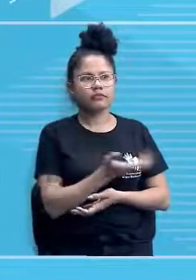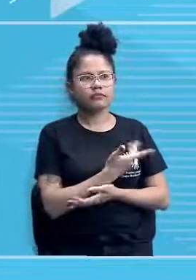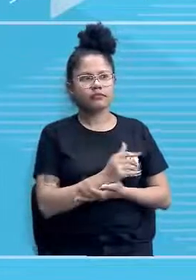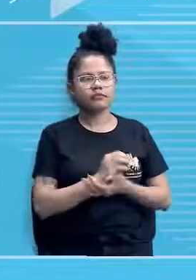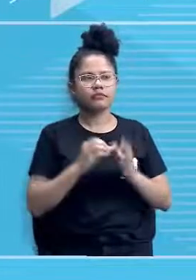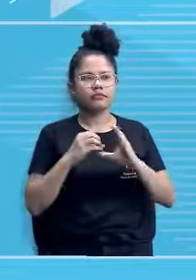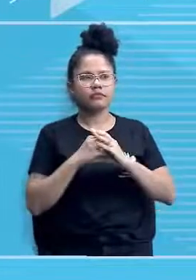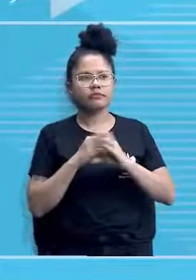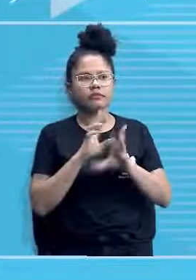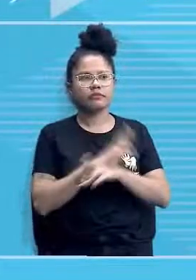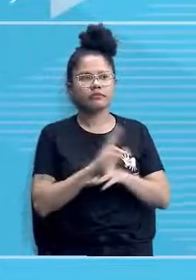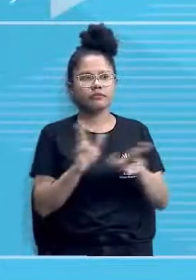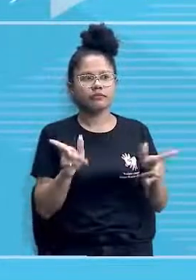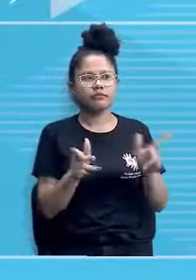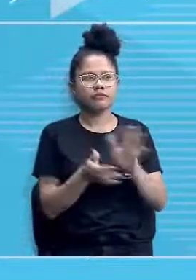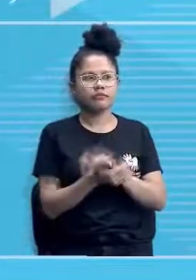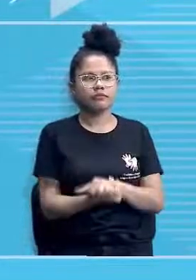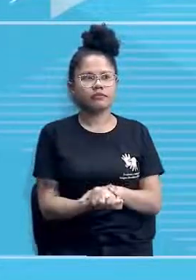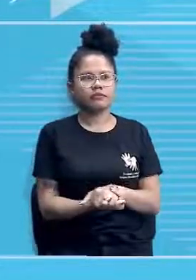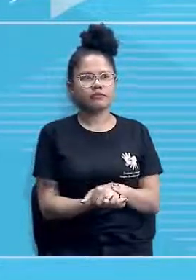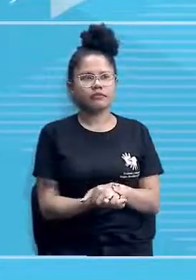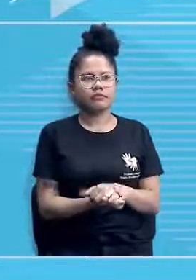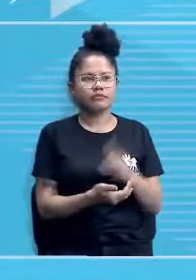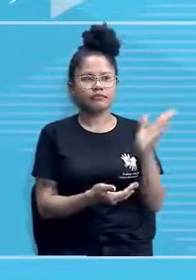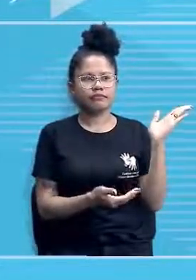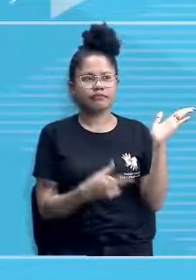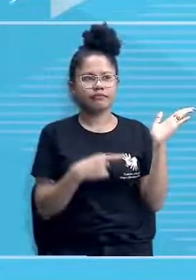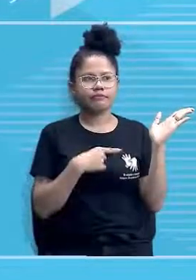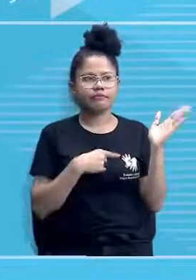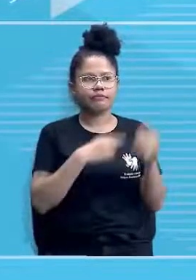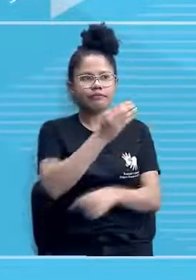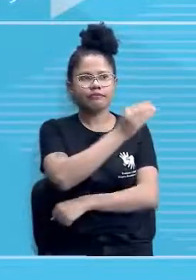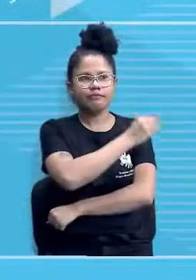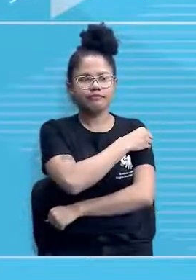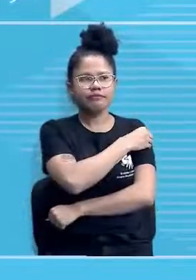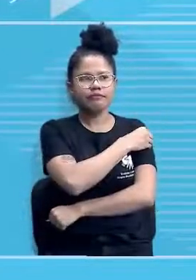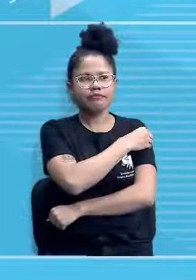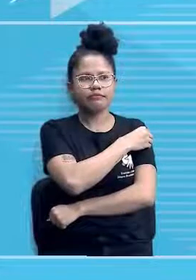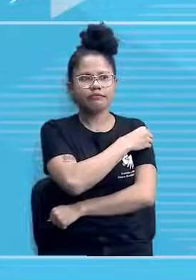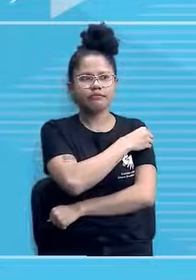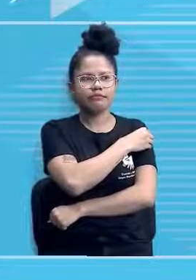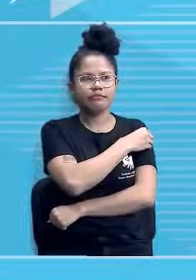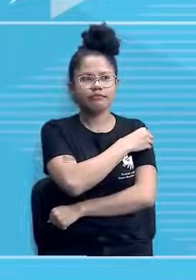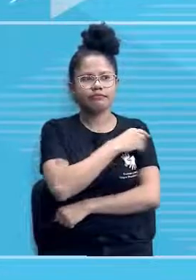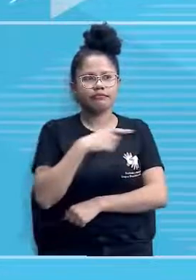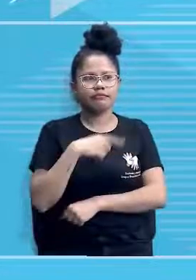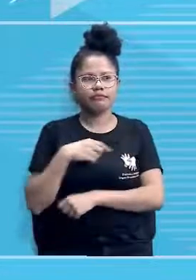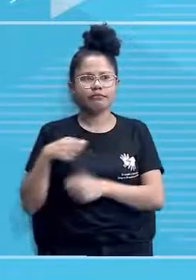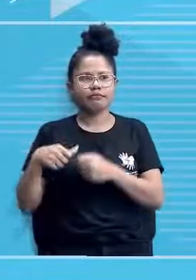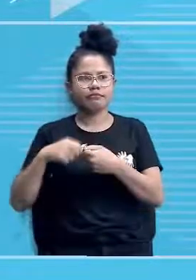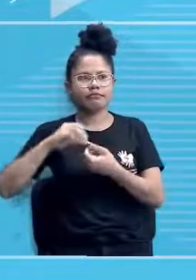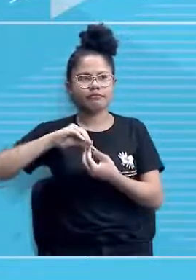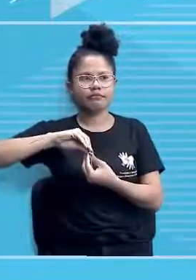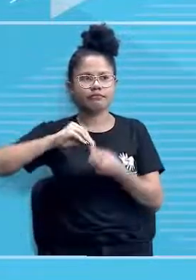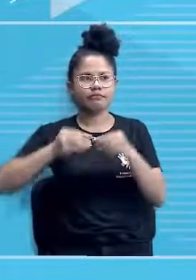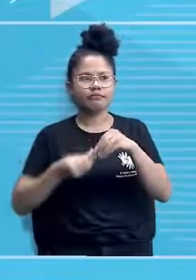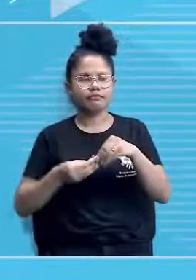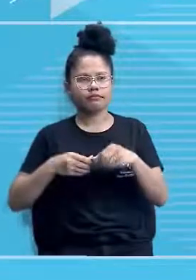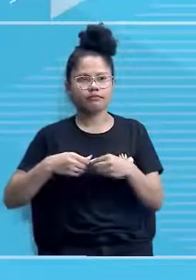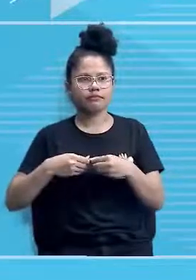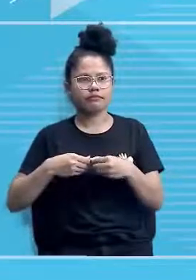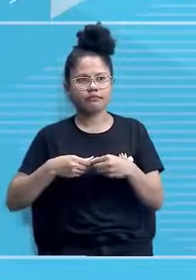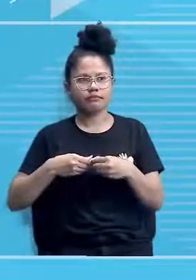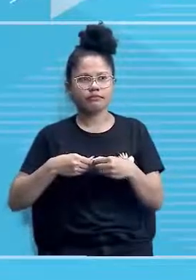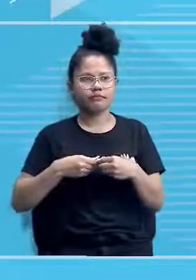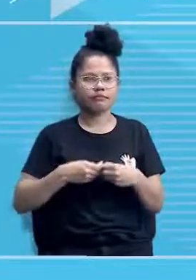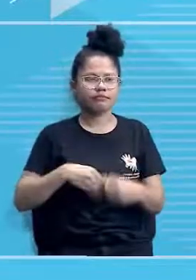funções orgânicas diferentes ó aqui você tem um álcool e aqui você tem uma cetona certo